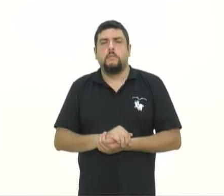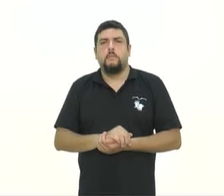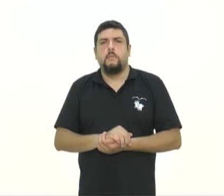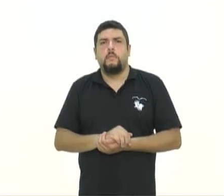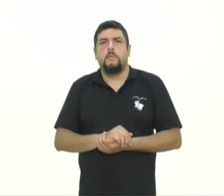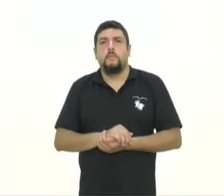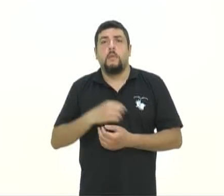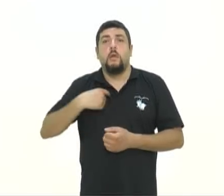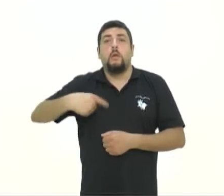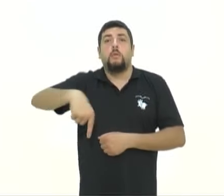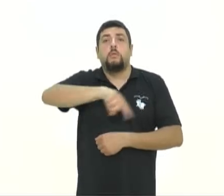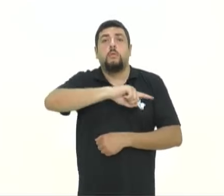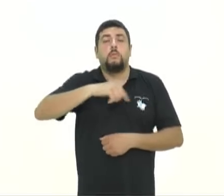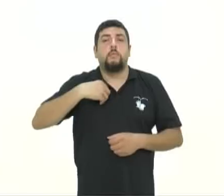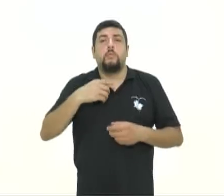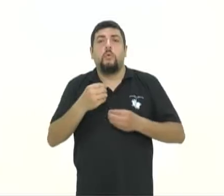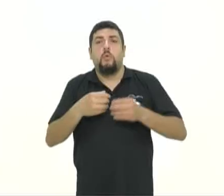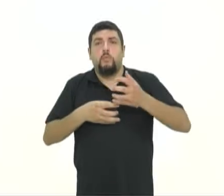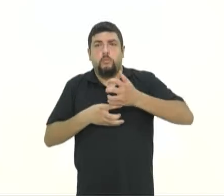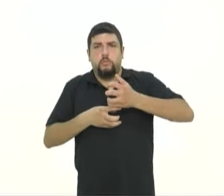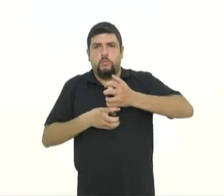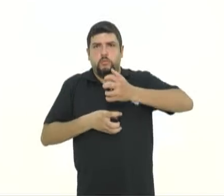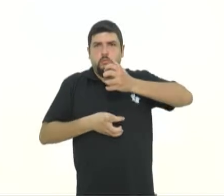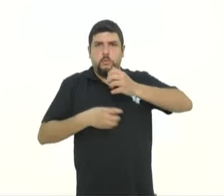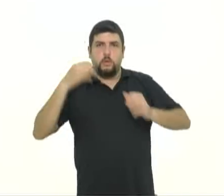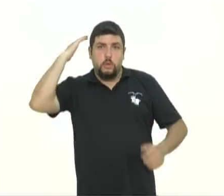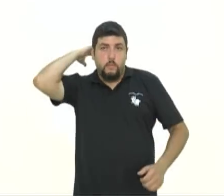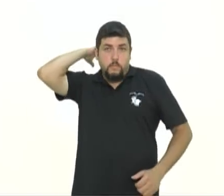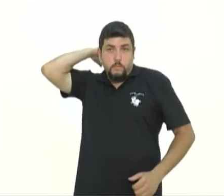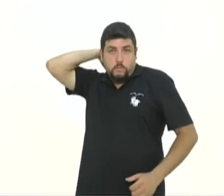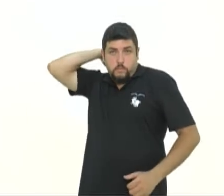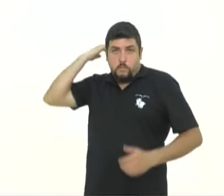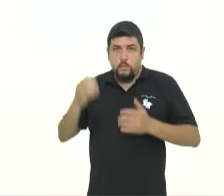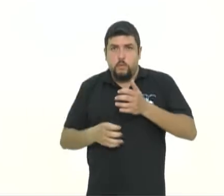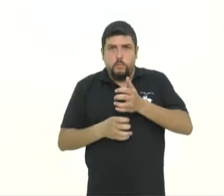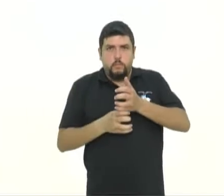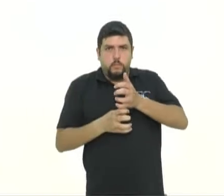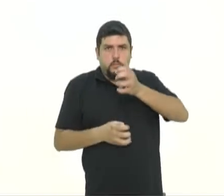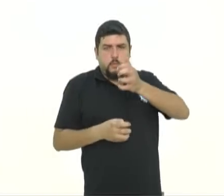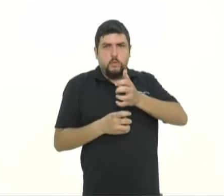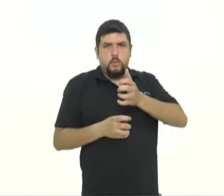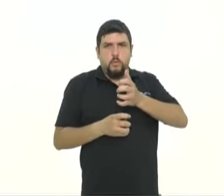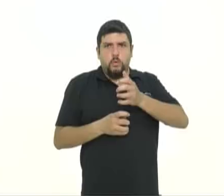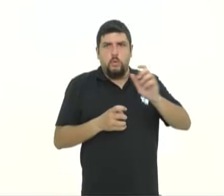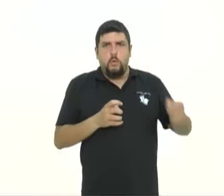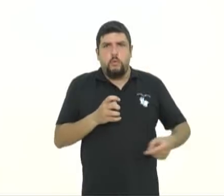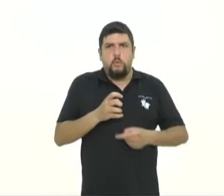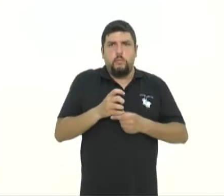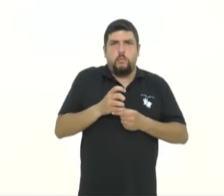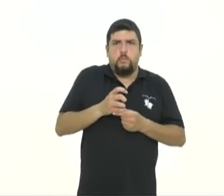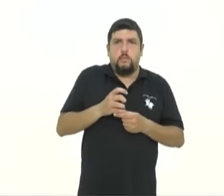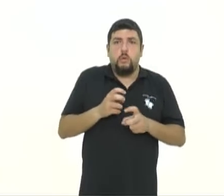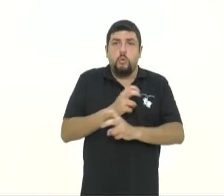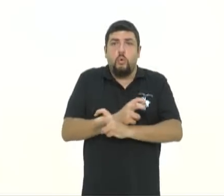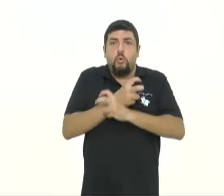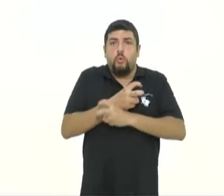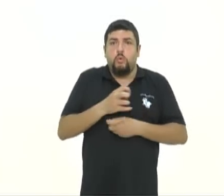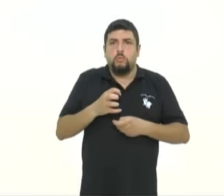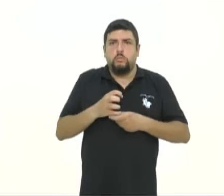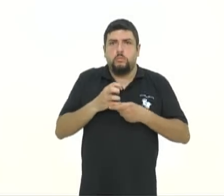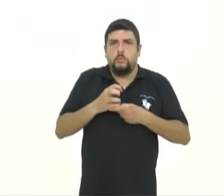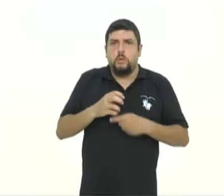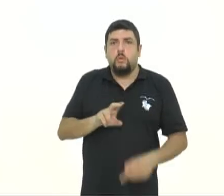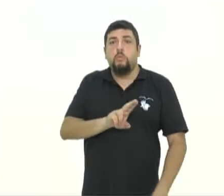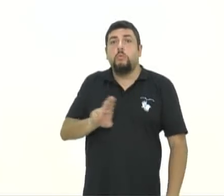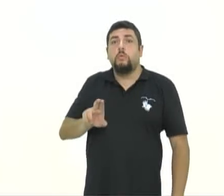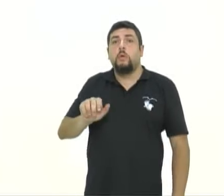coluna cervical se chama Atlas. É uma referência ao local onde o titã sustentava o peso que foi